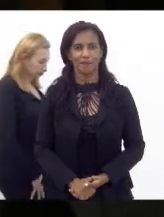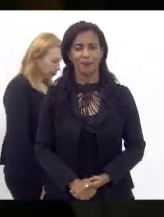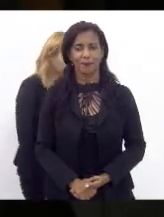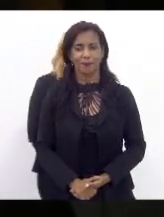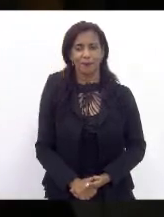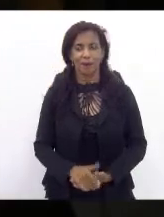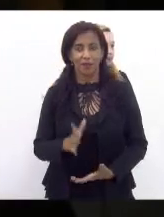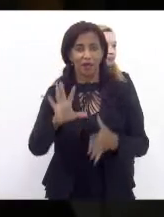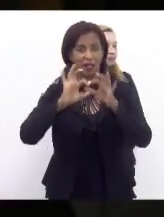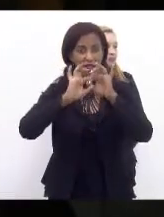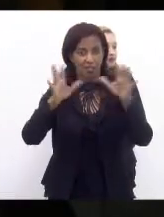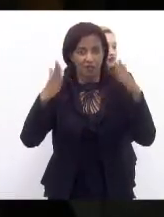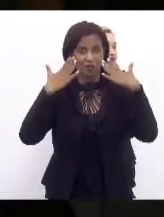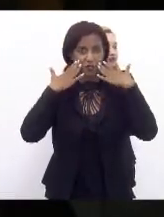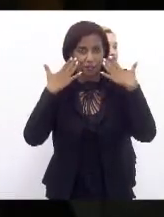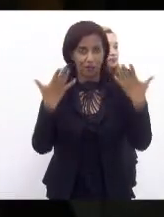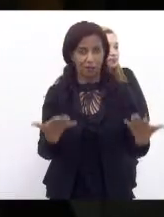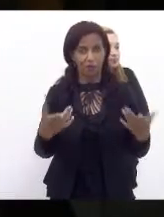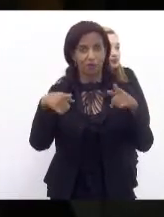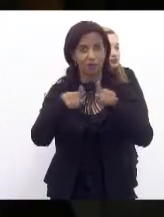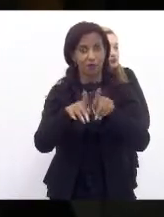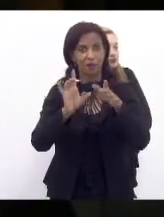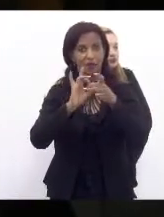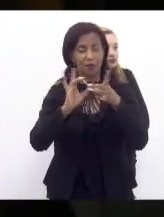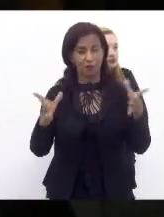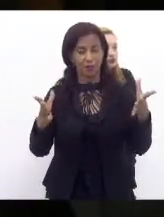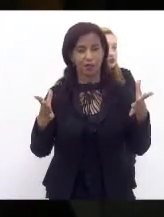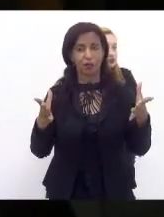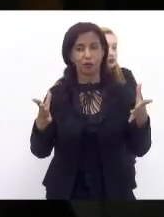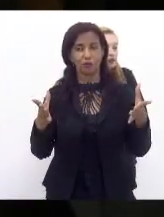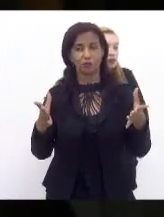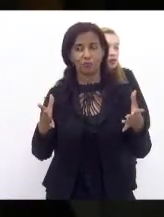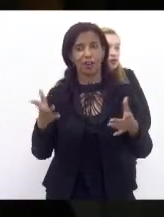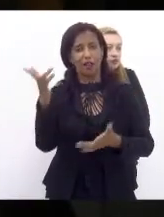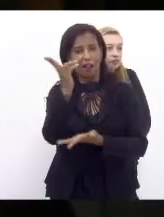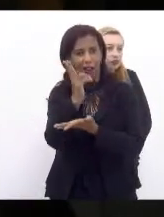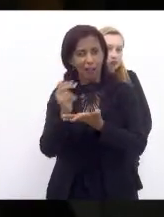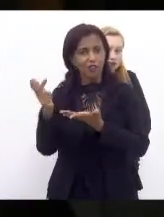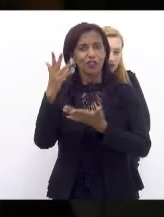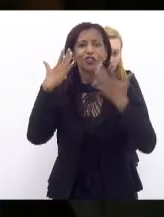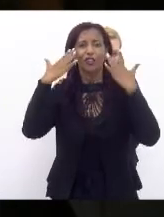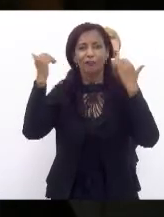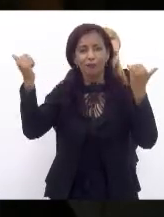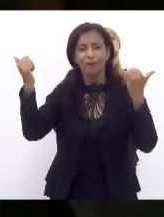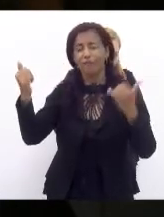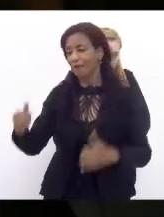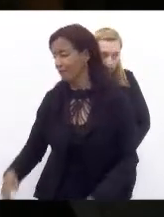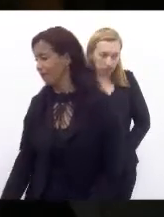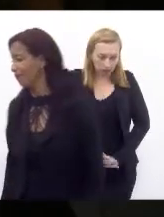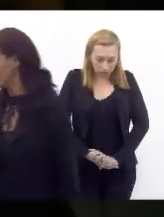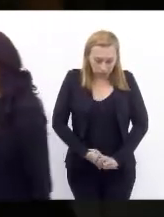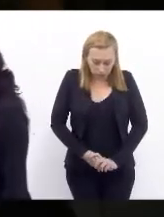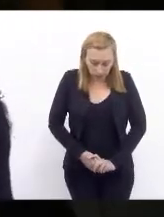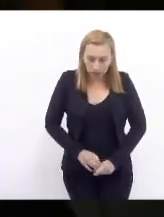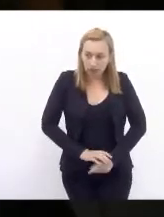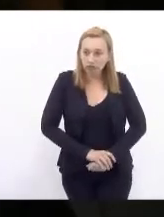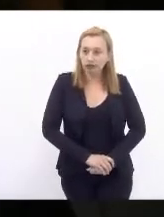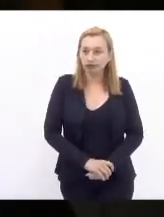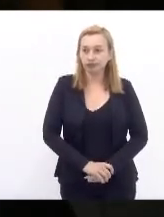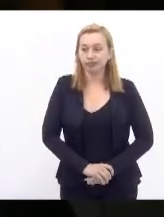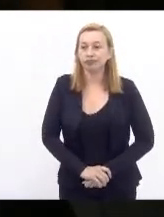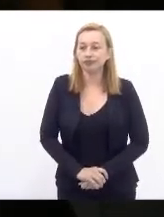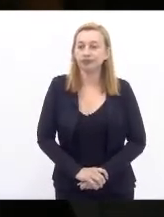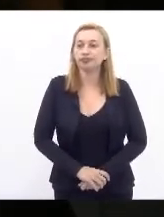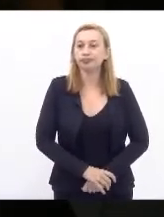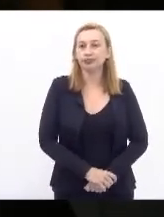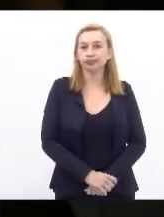E se é de livre expressão, também é de livre expressão artística. Livre expressão no sentido lato